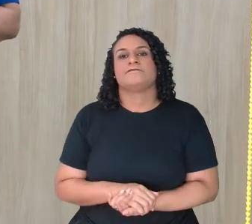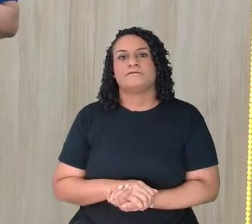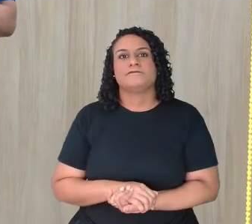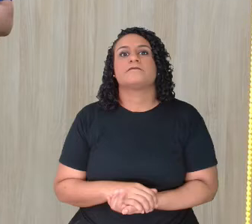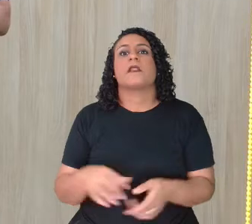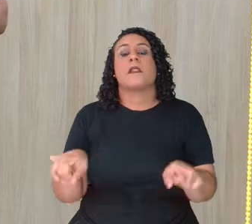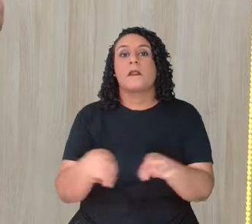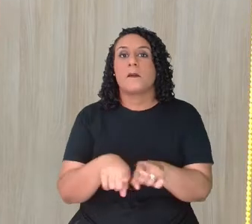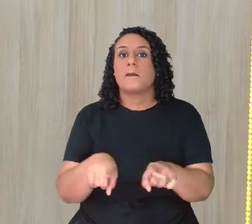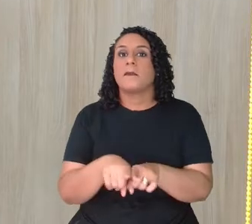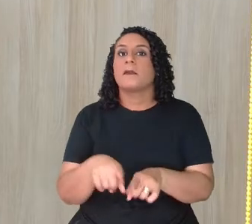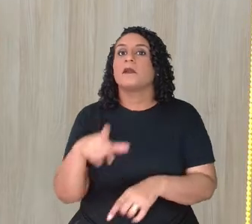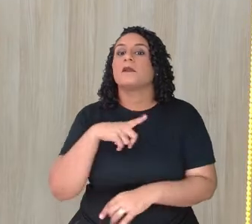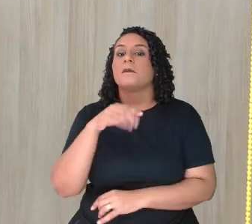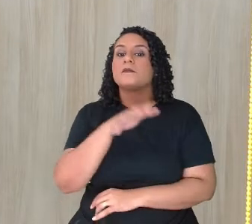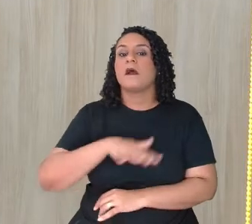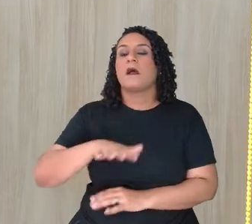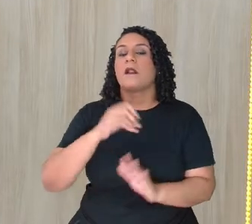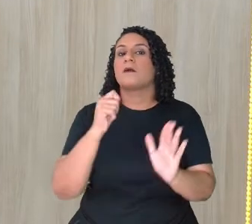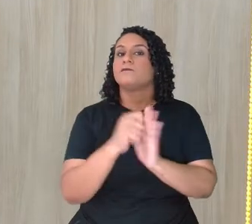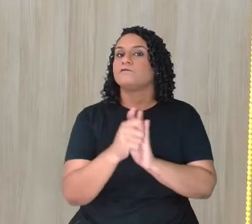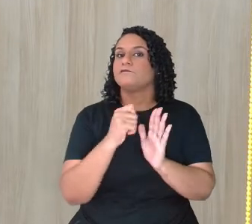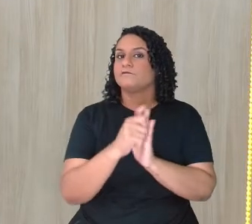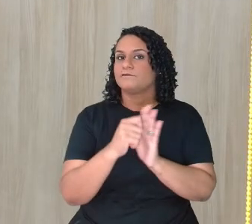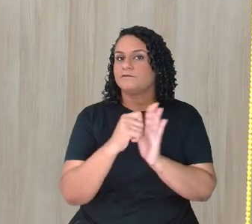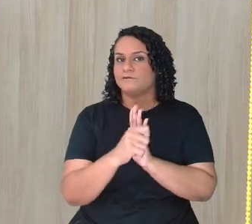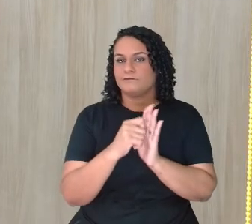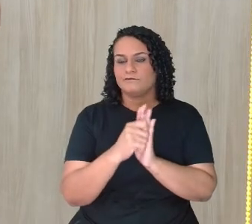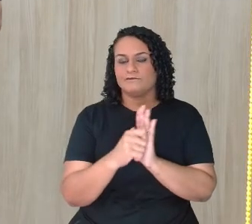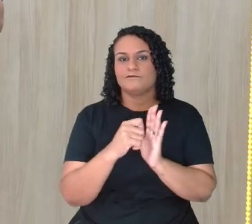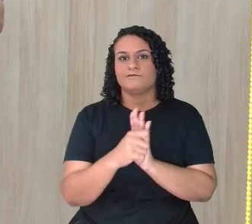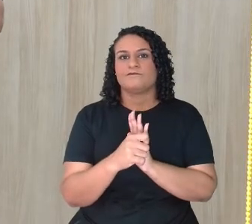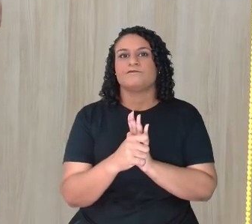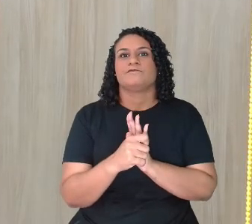da escrita, não é? Onde estamos aí